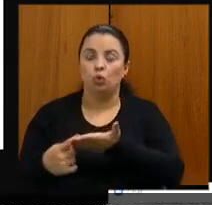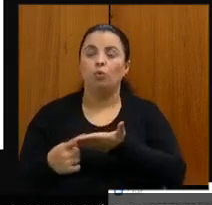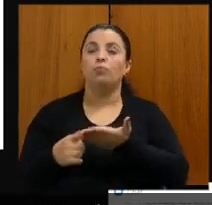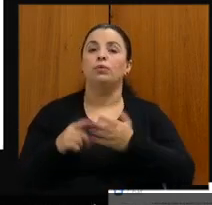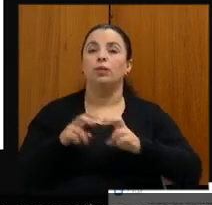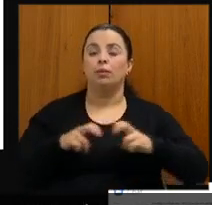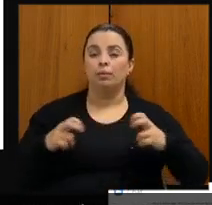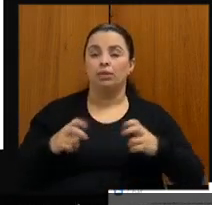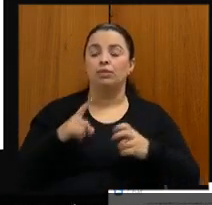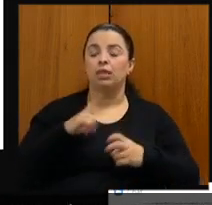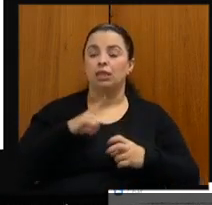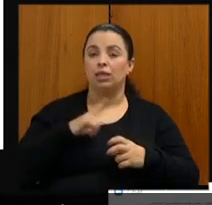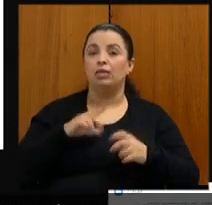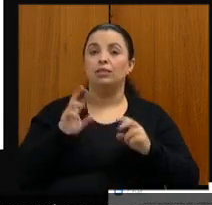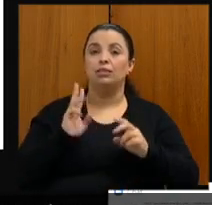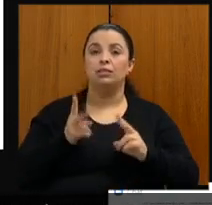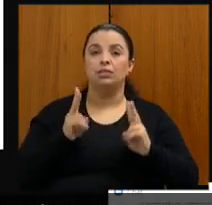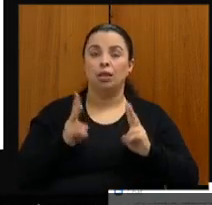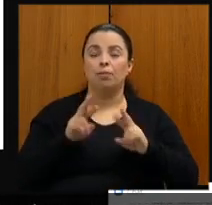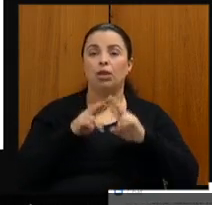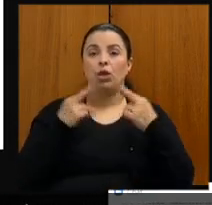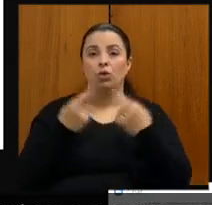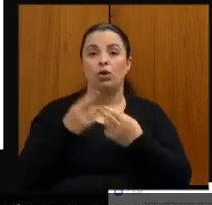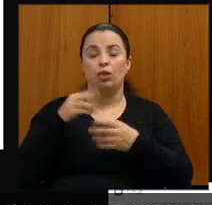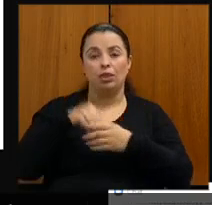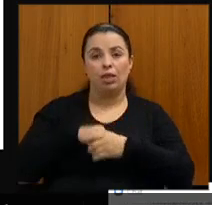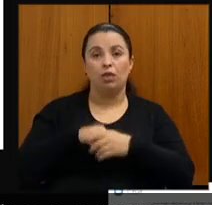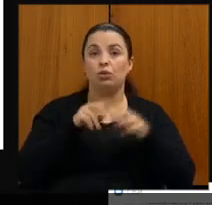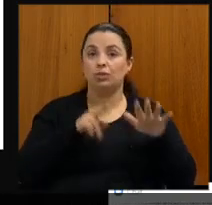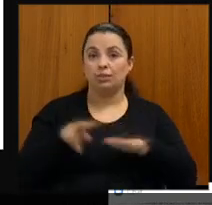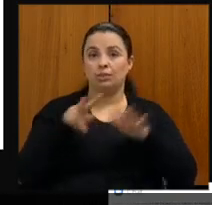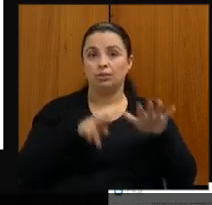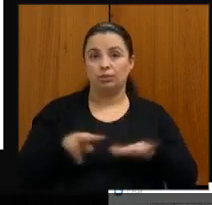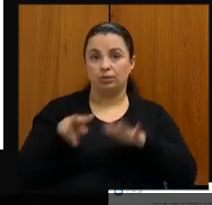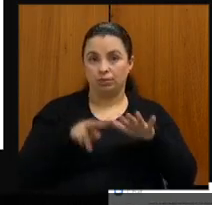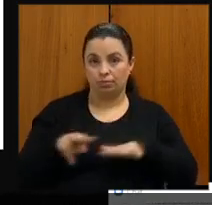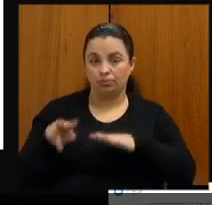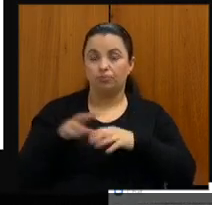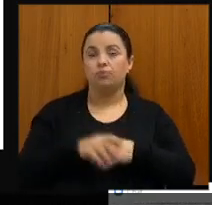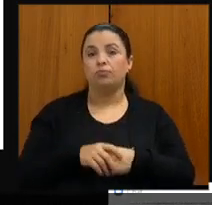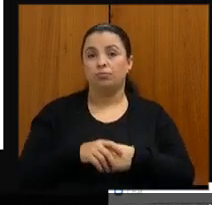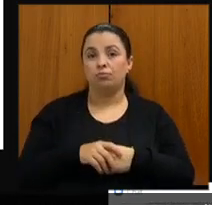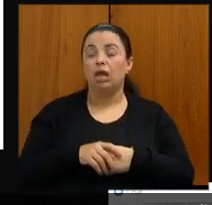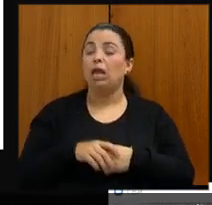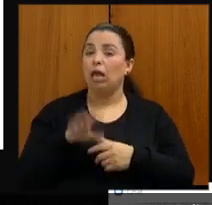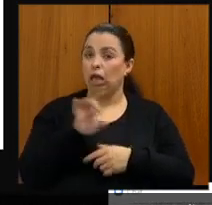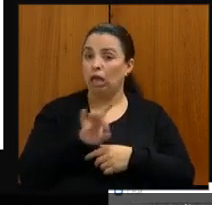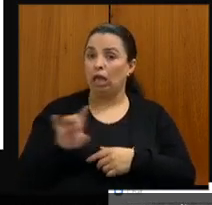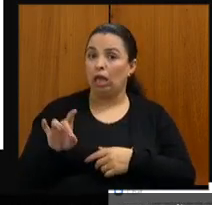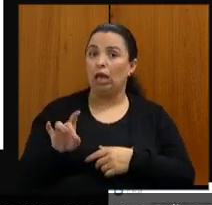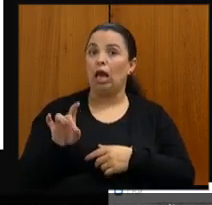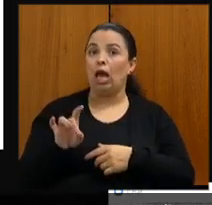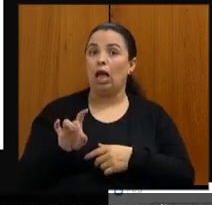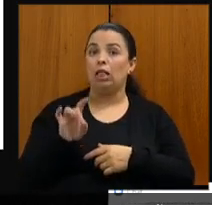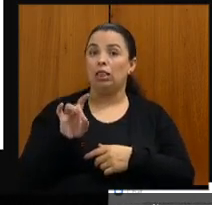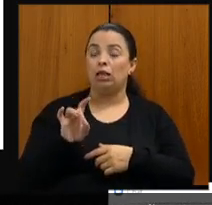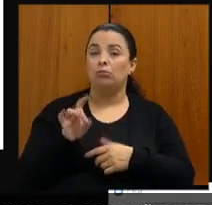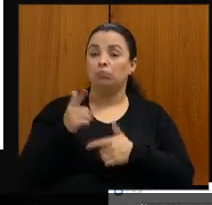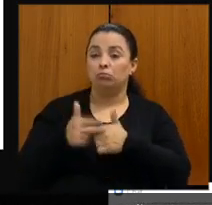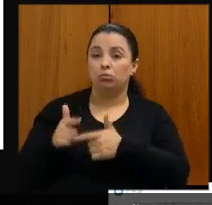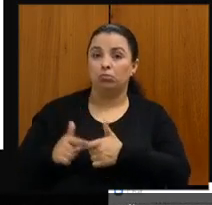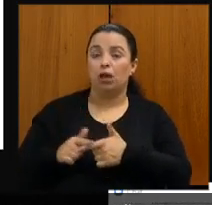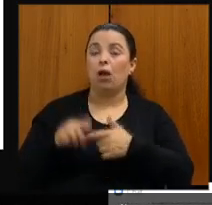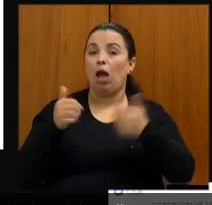diálogo tem reuniões internas semanais que avaliam os status de cada caso e os novos pedidos de